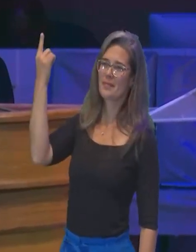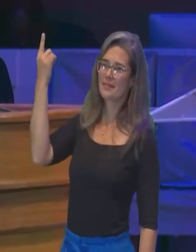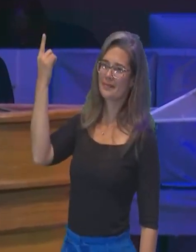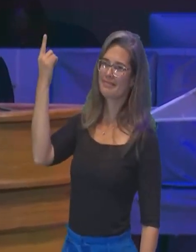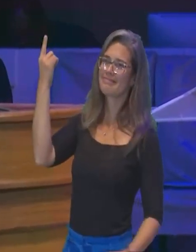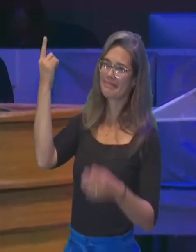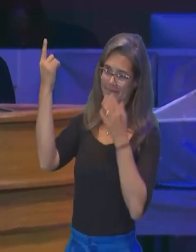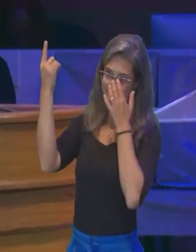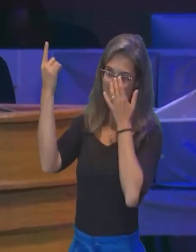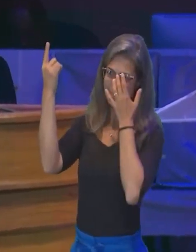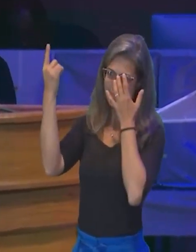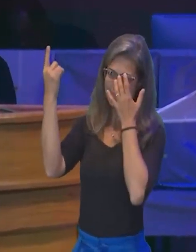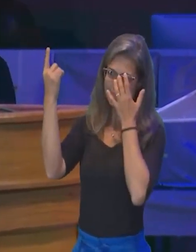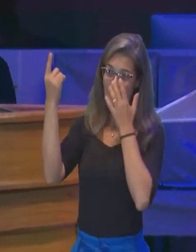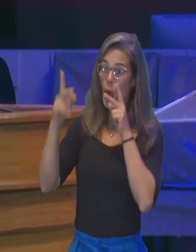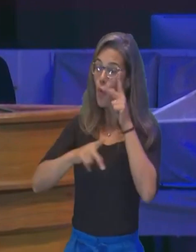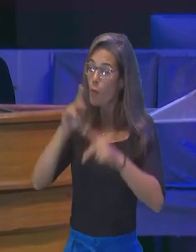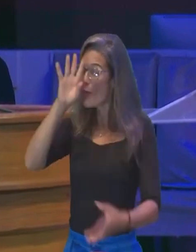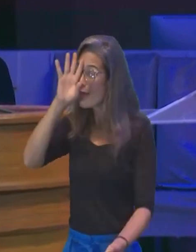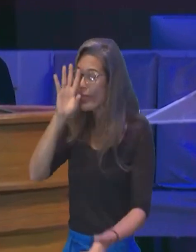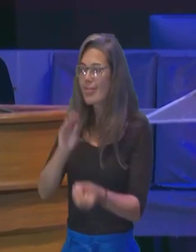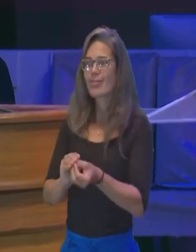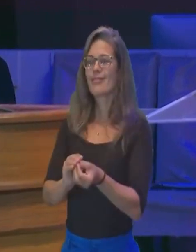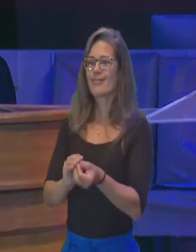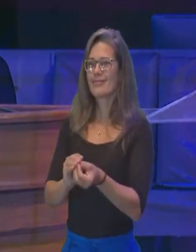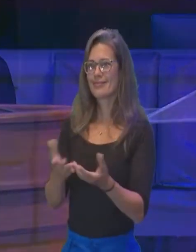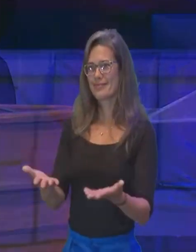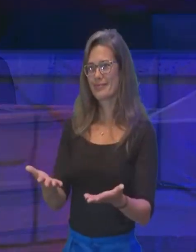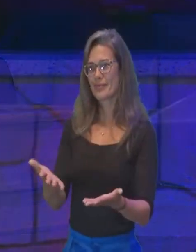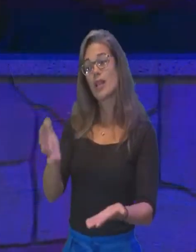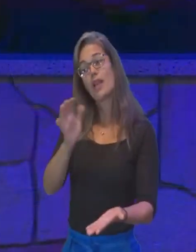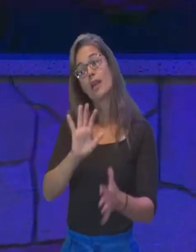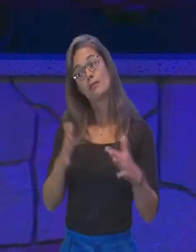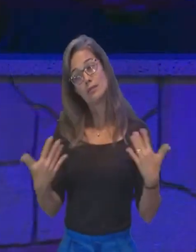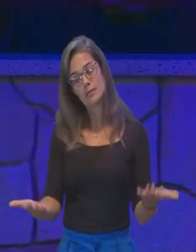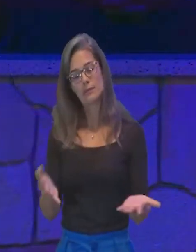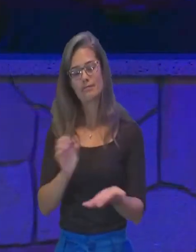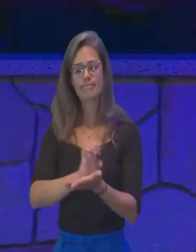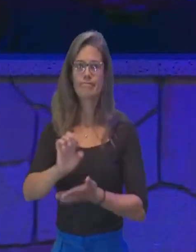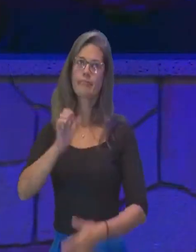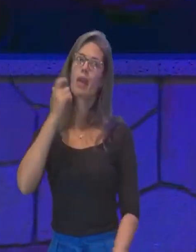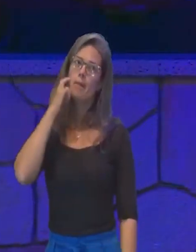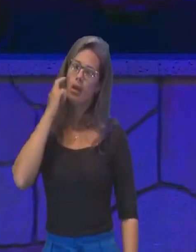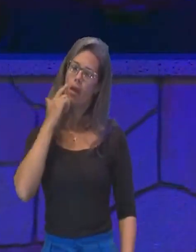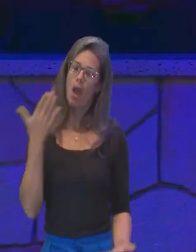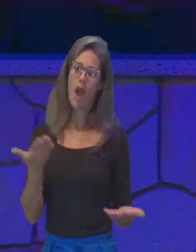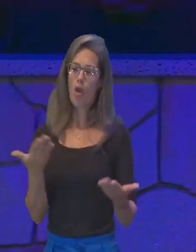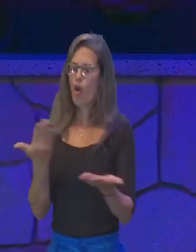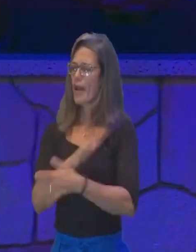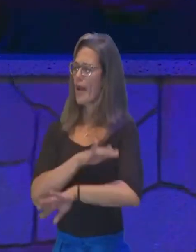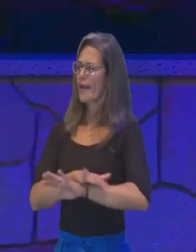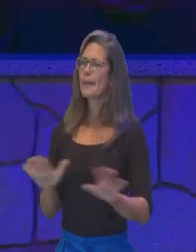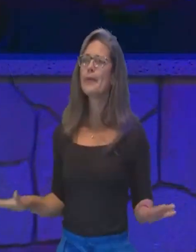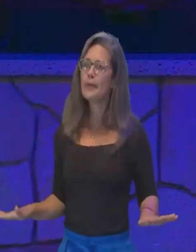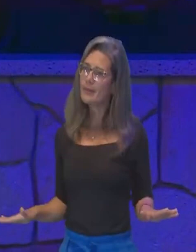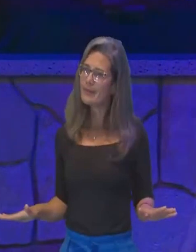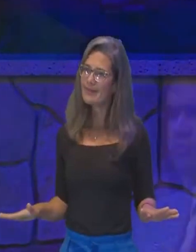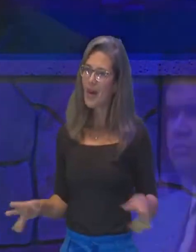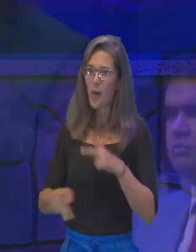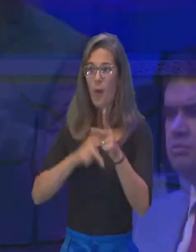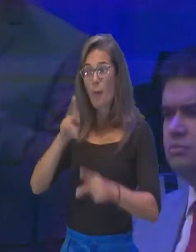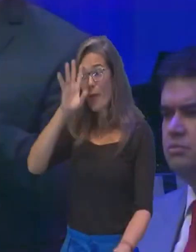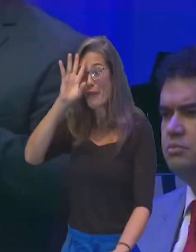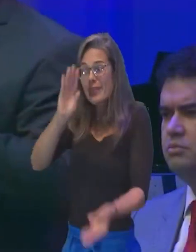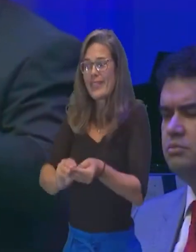Aí certamente Elias pensou consigo mesmo: agora acabou o desafio, o